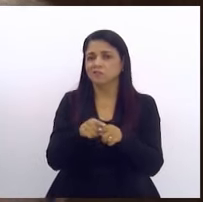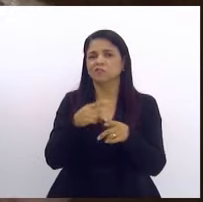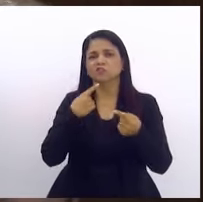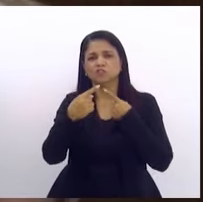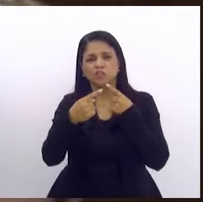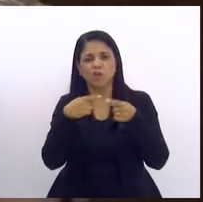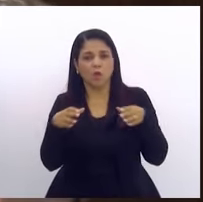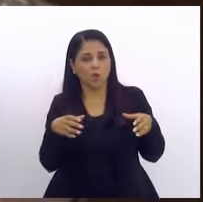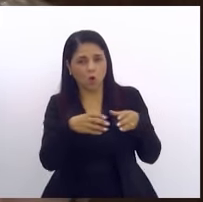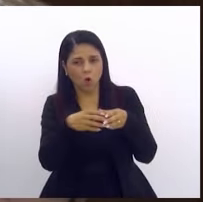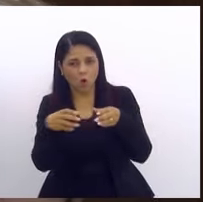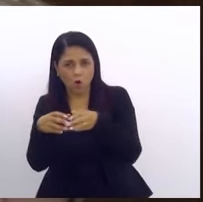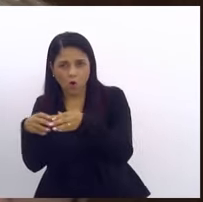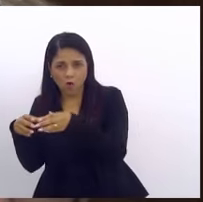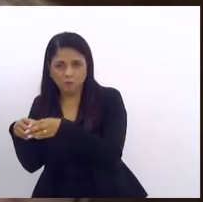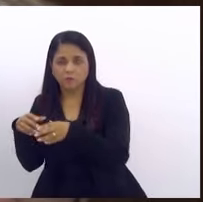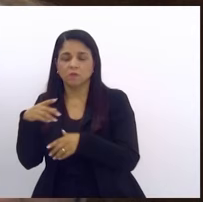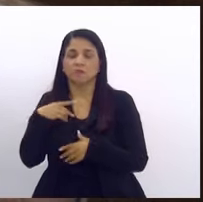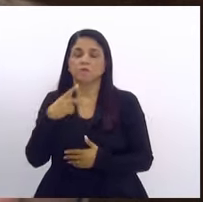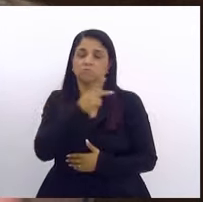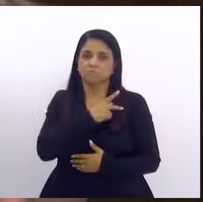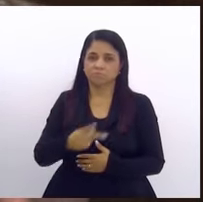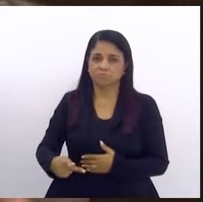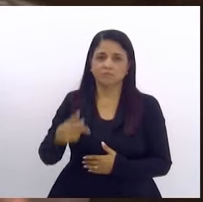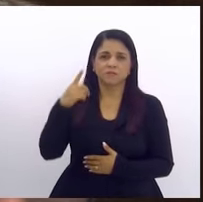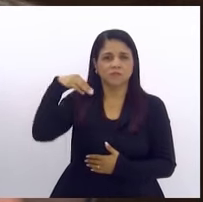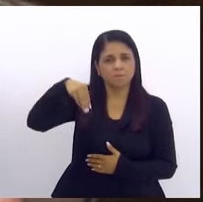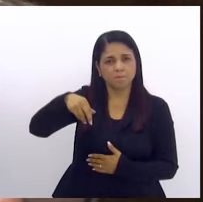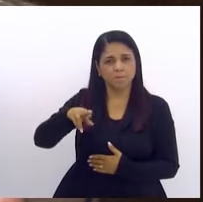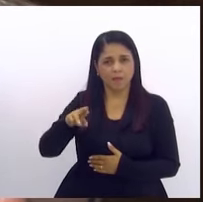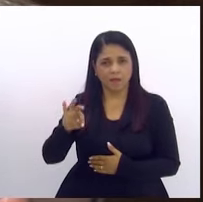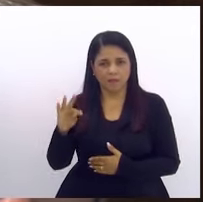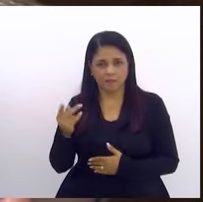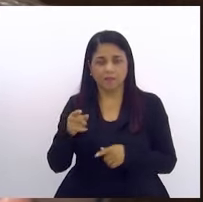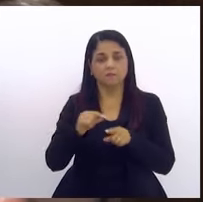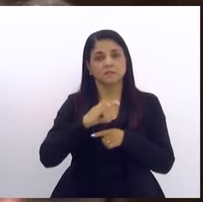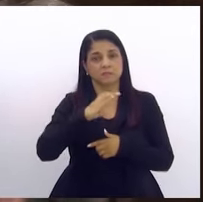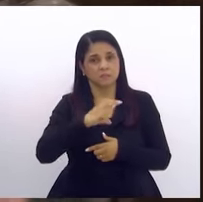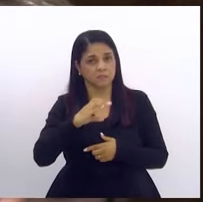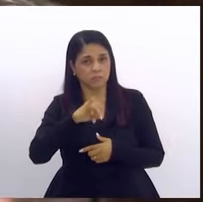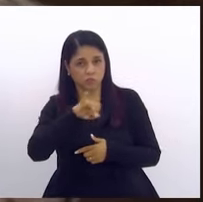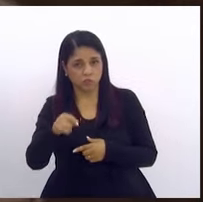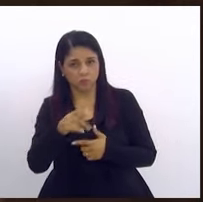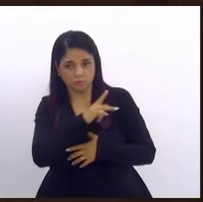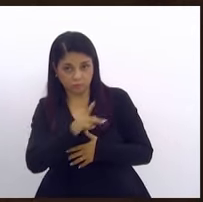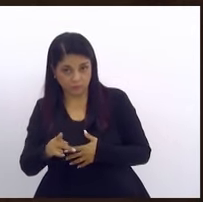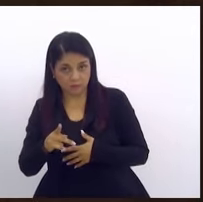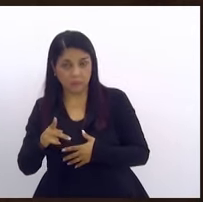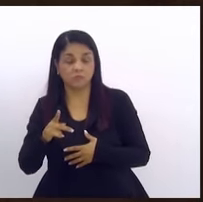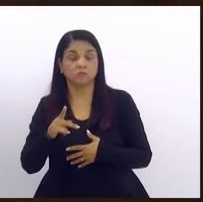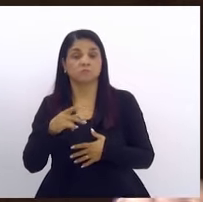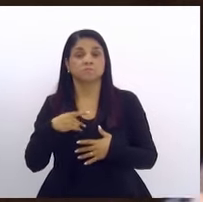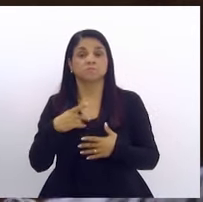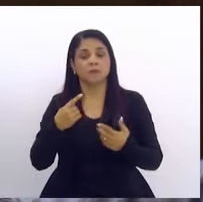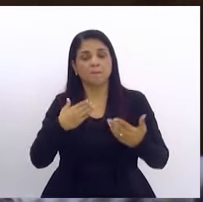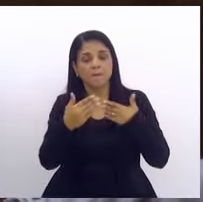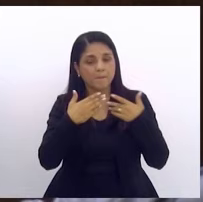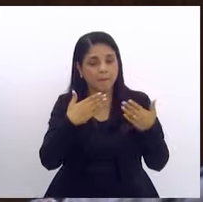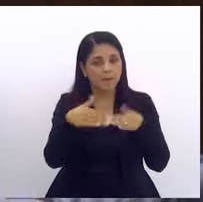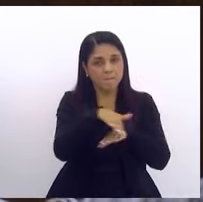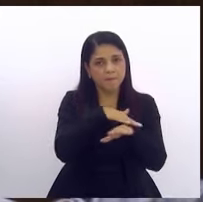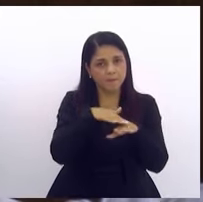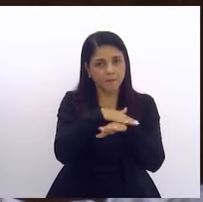com as comissões, a comissão presidida pela deputada Marta Rocha, a CCJ, e com a presidência, para que a gente possa chegar a